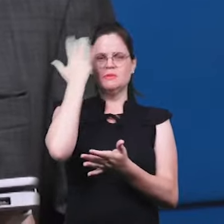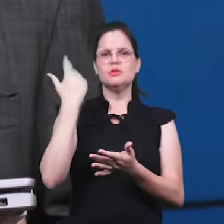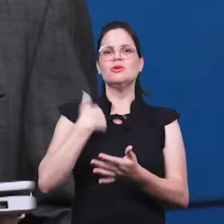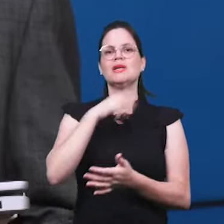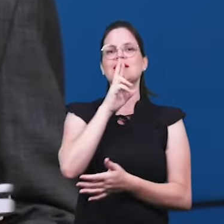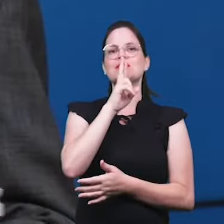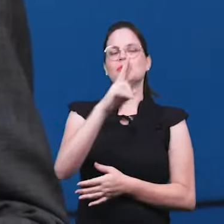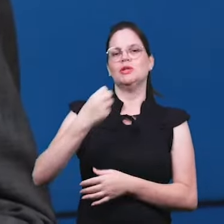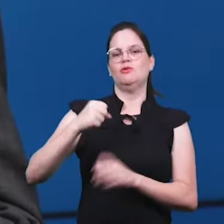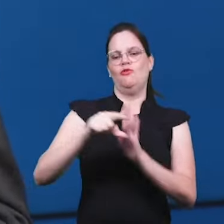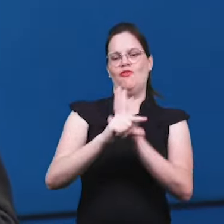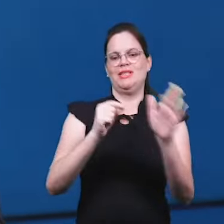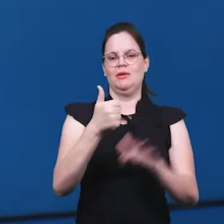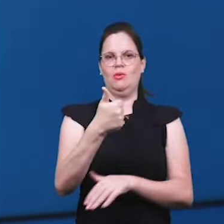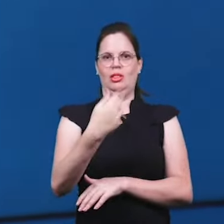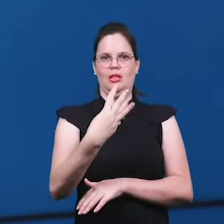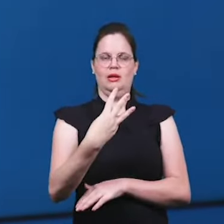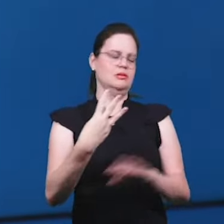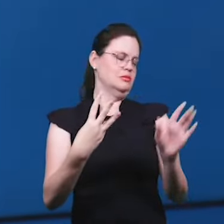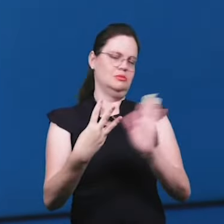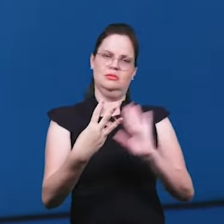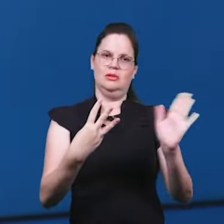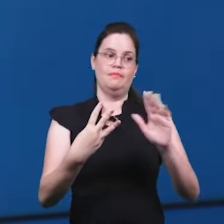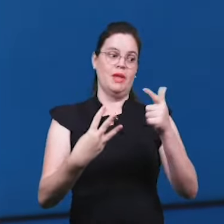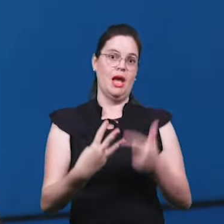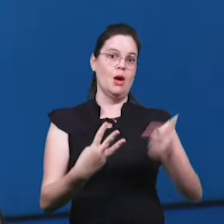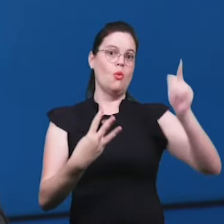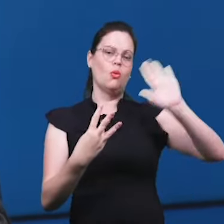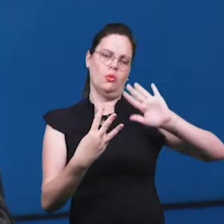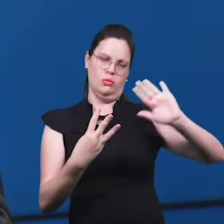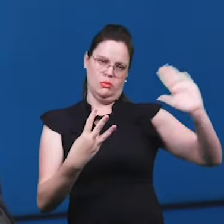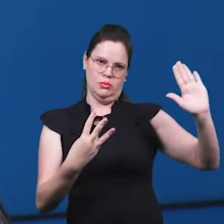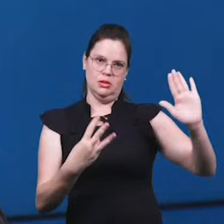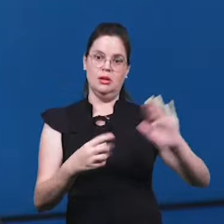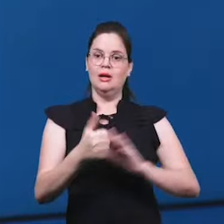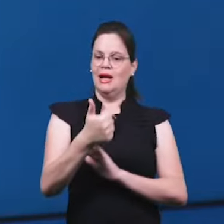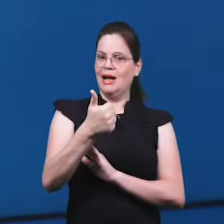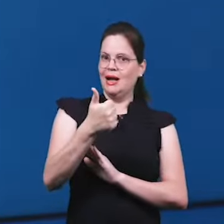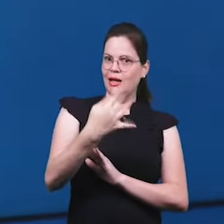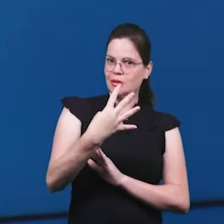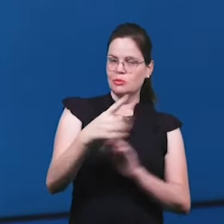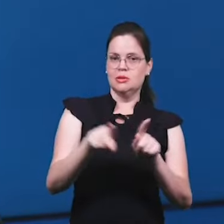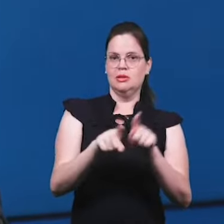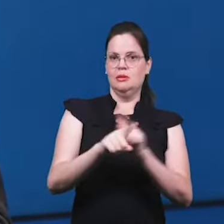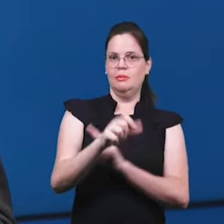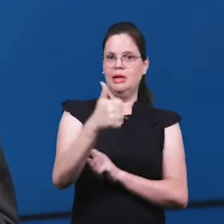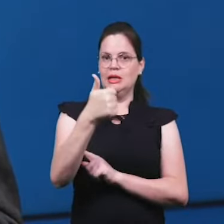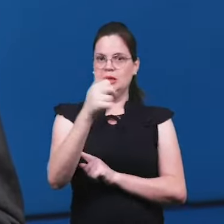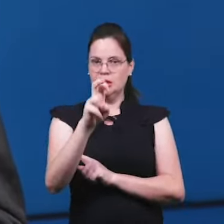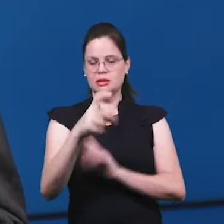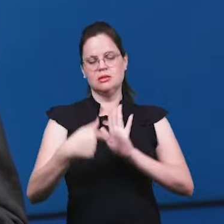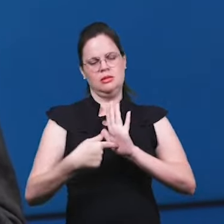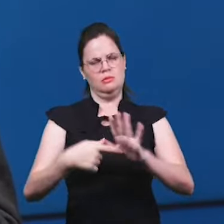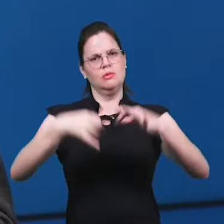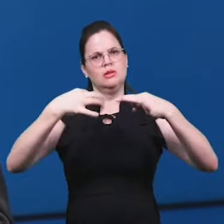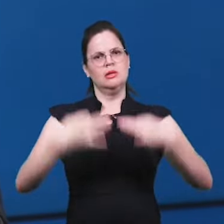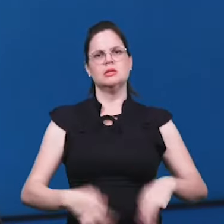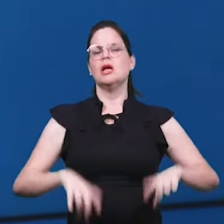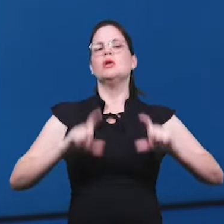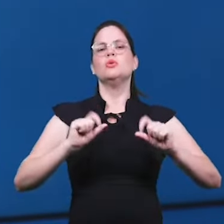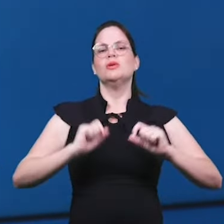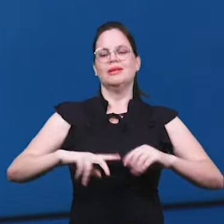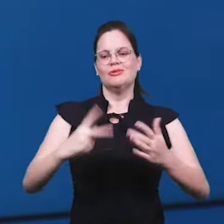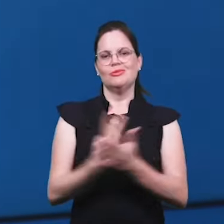estava no verso 13, mas não. A resposta do verso 13 é outra situação. O 14 e o 15 é que mostra exatamente ali